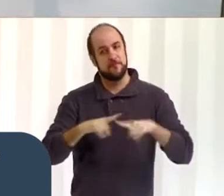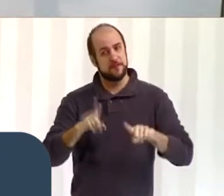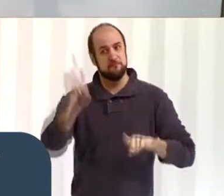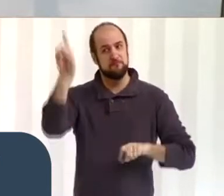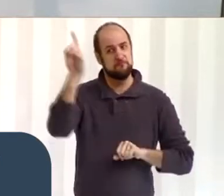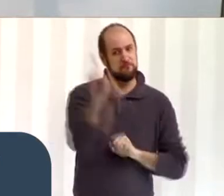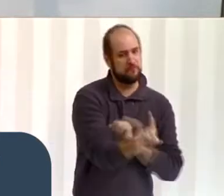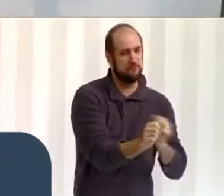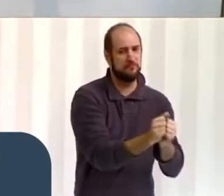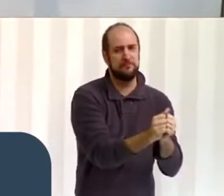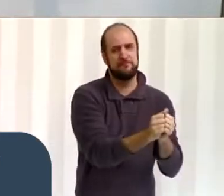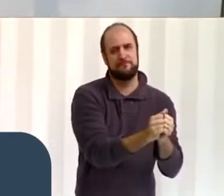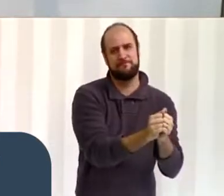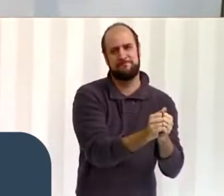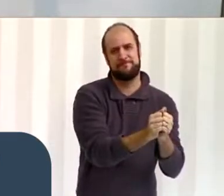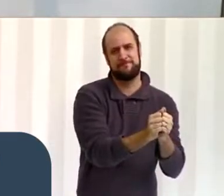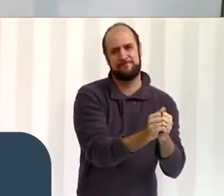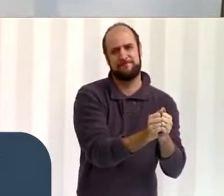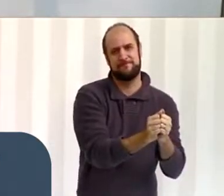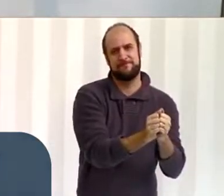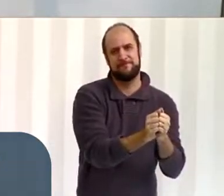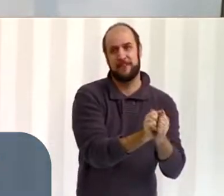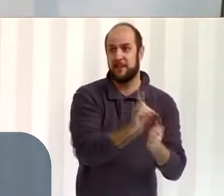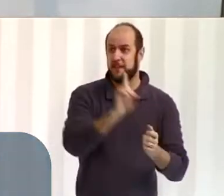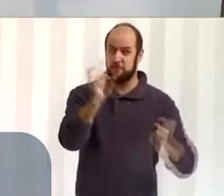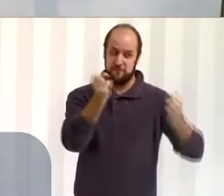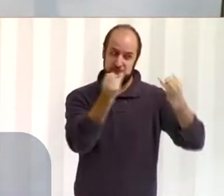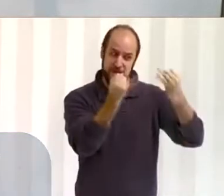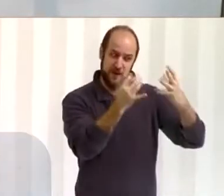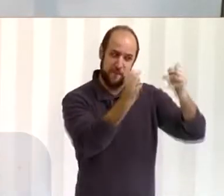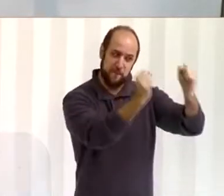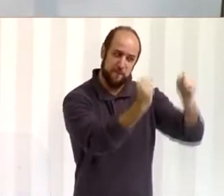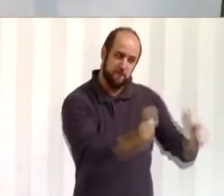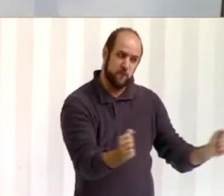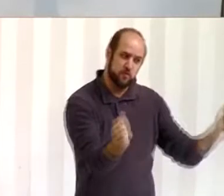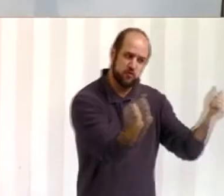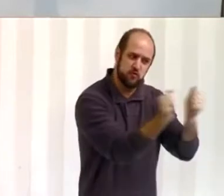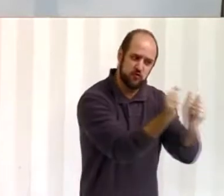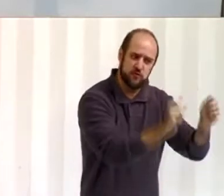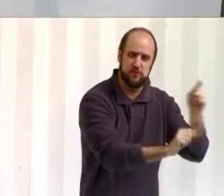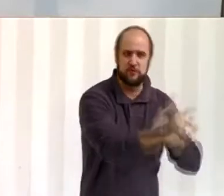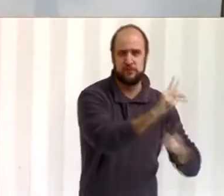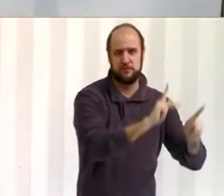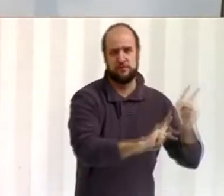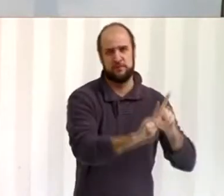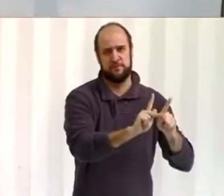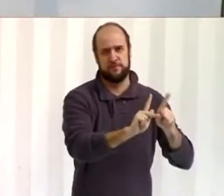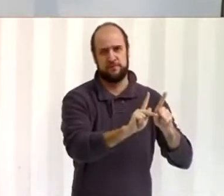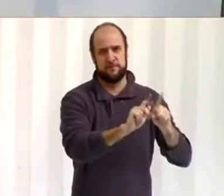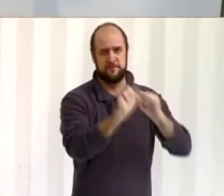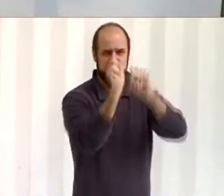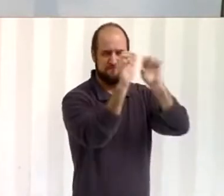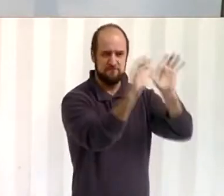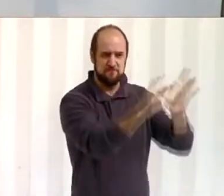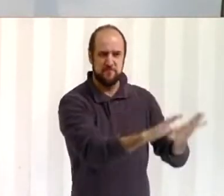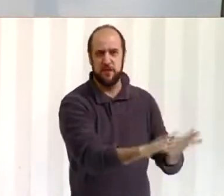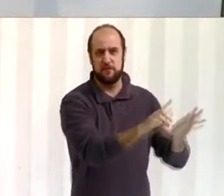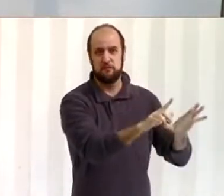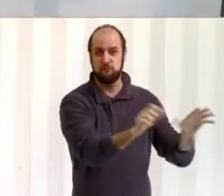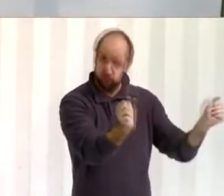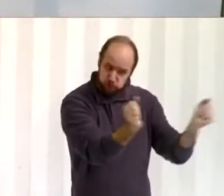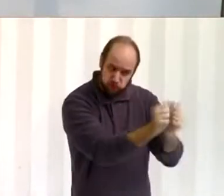vocês. O meu poder e a minha provisão, ou a minha providência,